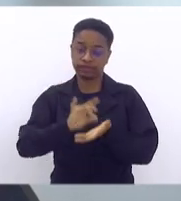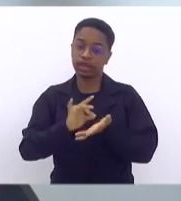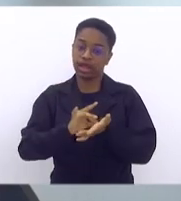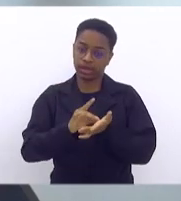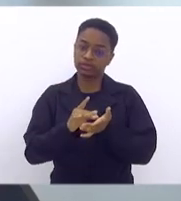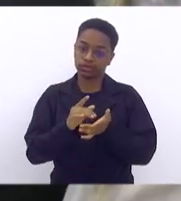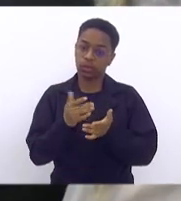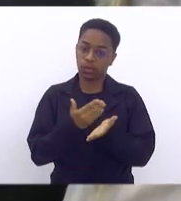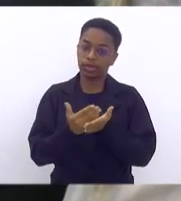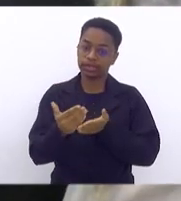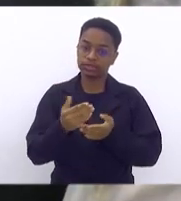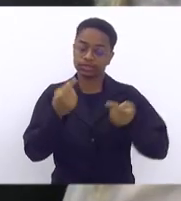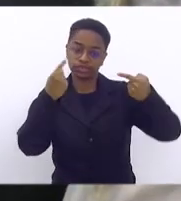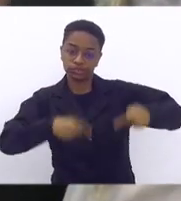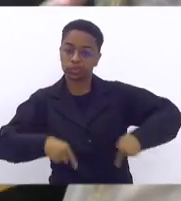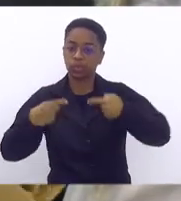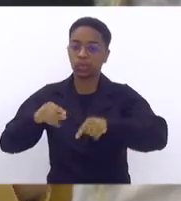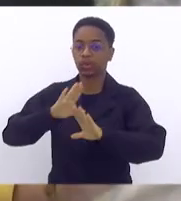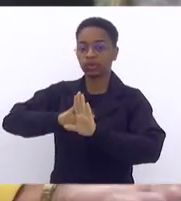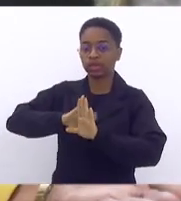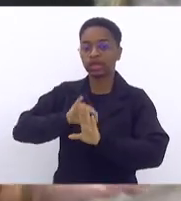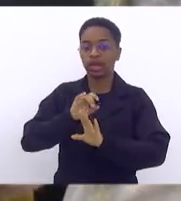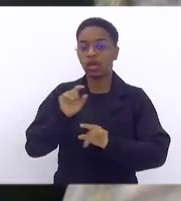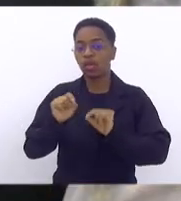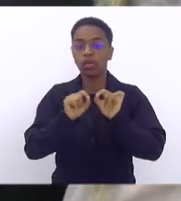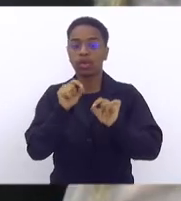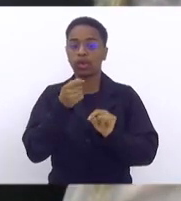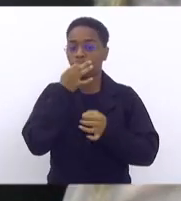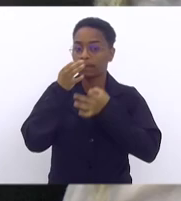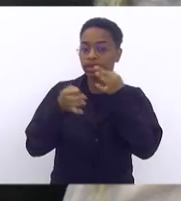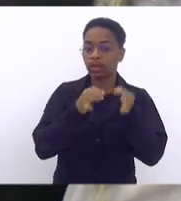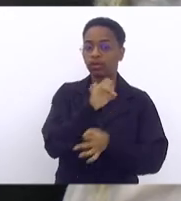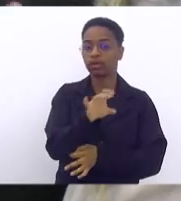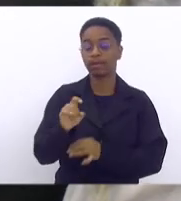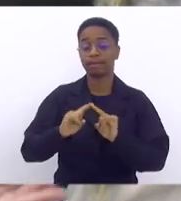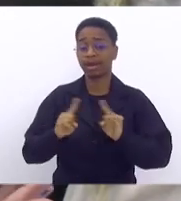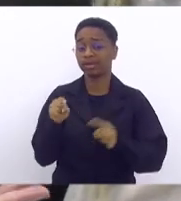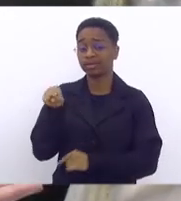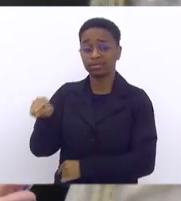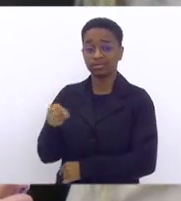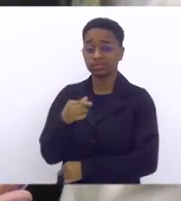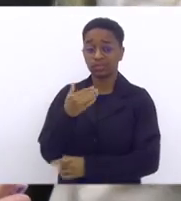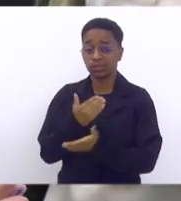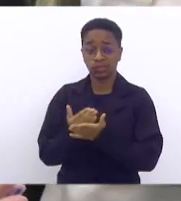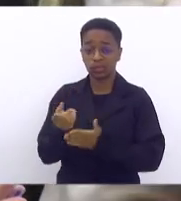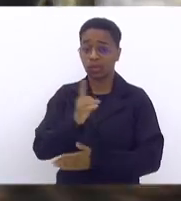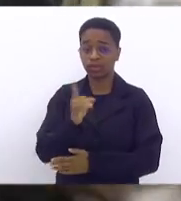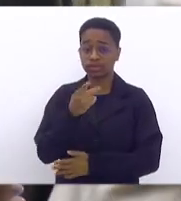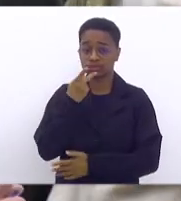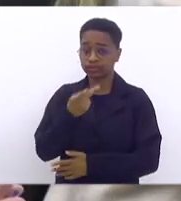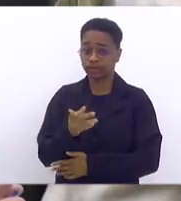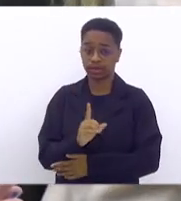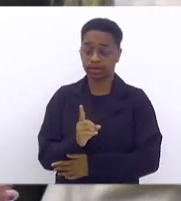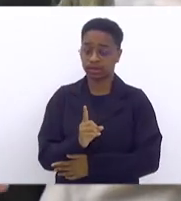disputa ideológica de quem pensa o quê e quem deixa de pensar o quê, sendo que sequer foi franqueada a palavra à senhora Juliana para que a